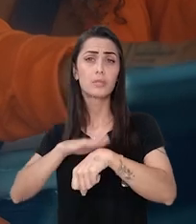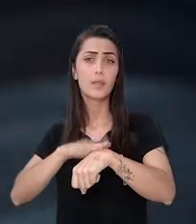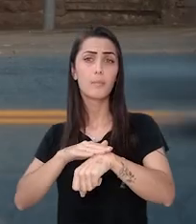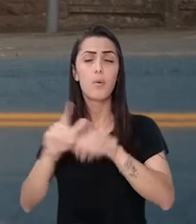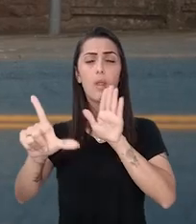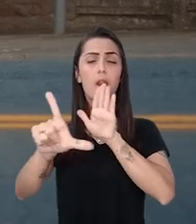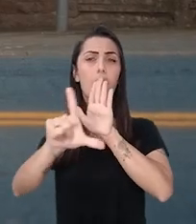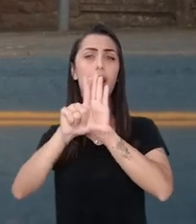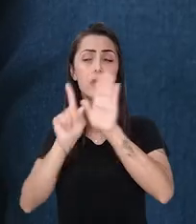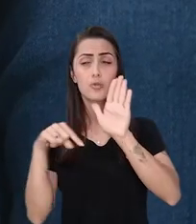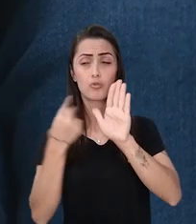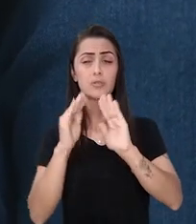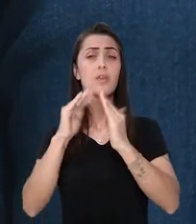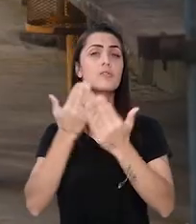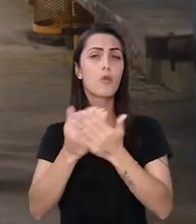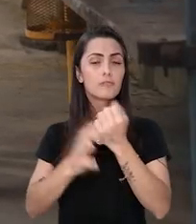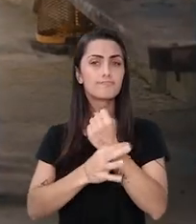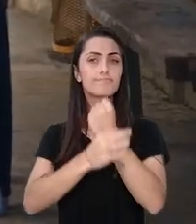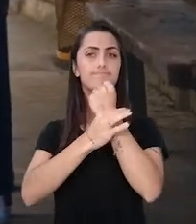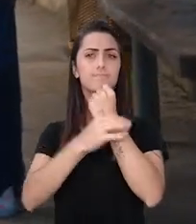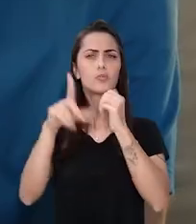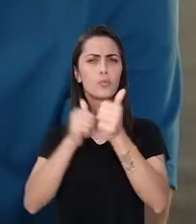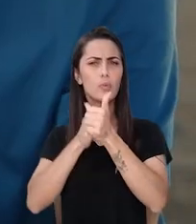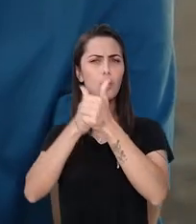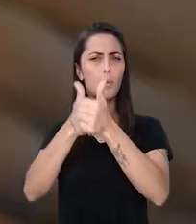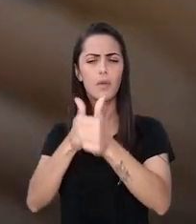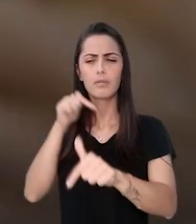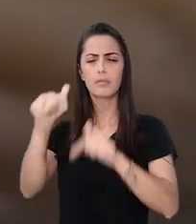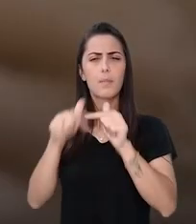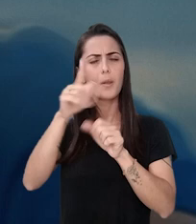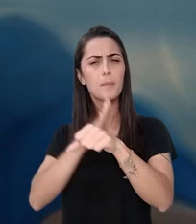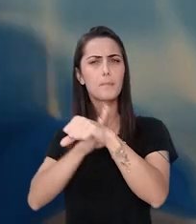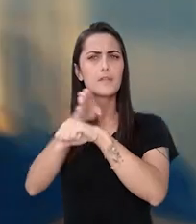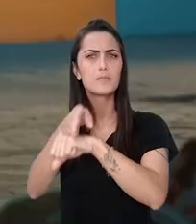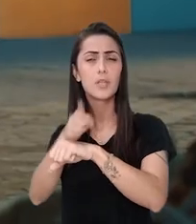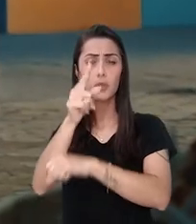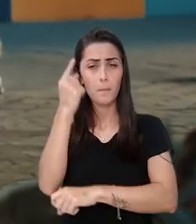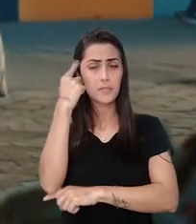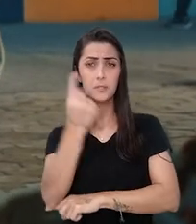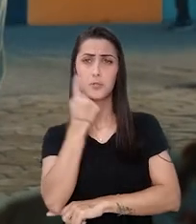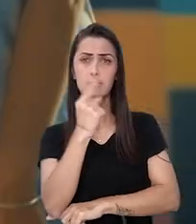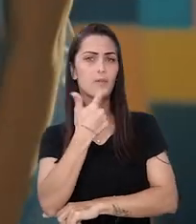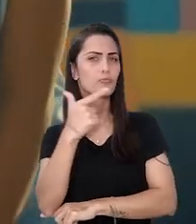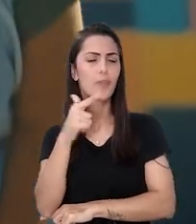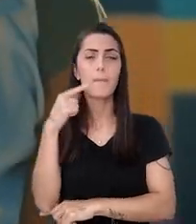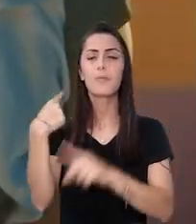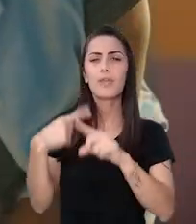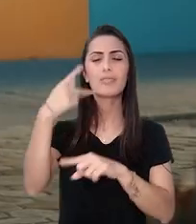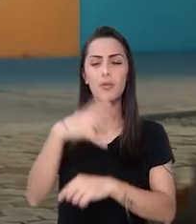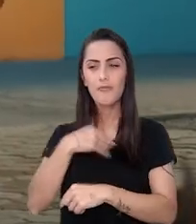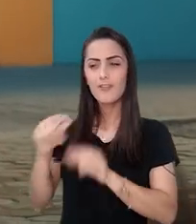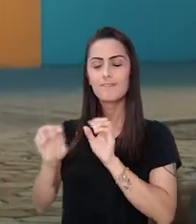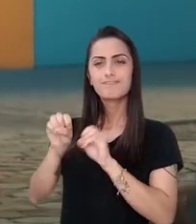recorde, leis para tornar nossas escolas muito mais seguras. Acompanhe esse trabalho e participe. Você não está sozinho cuidando da educação